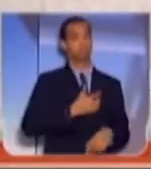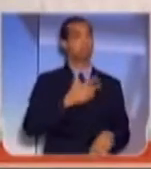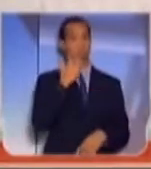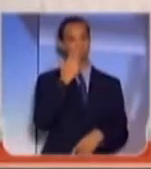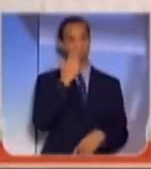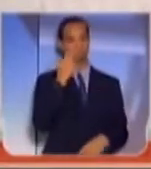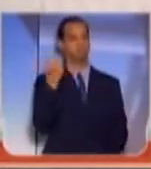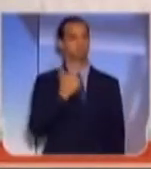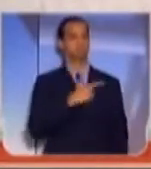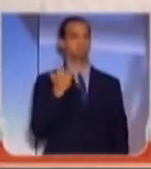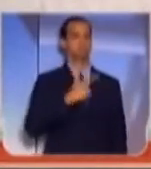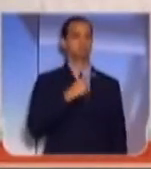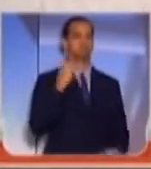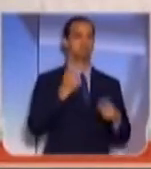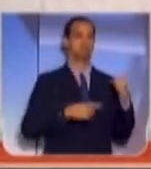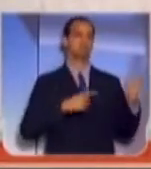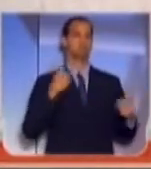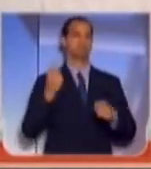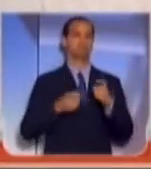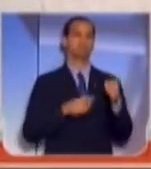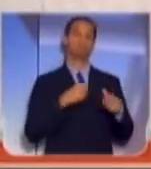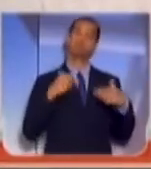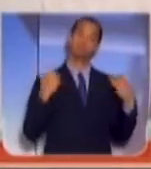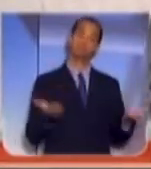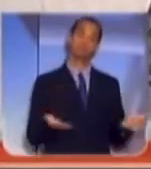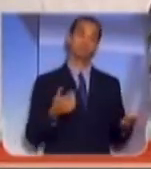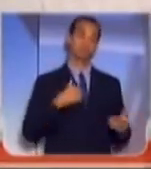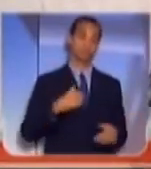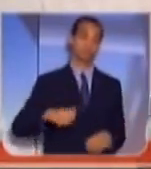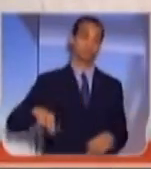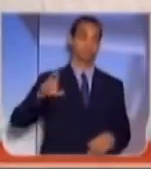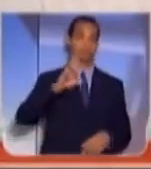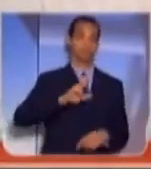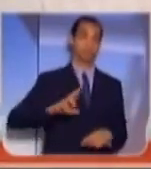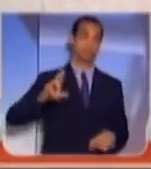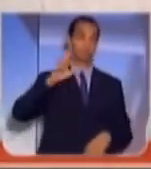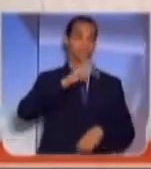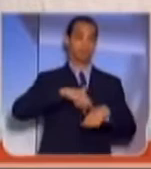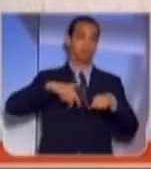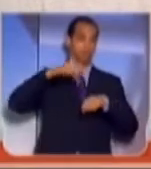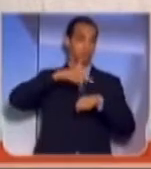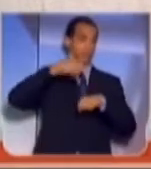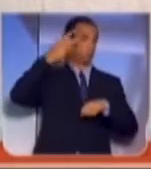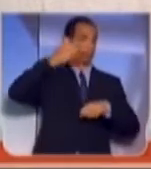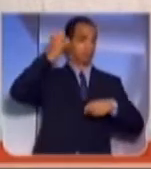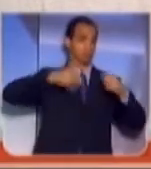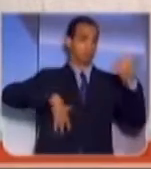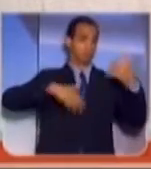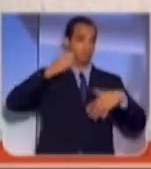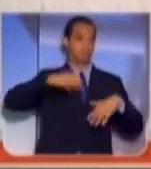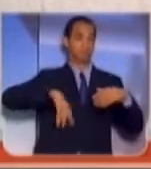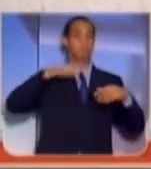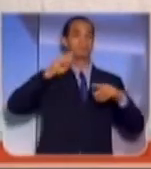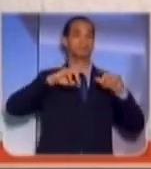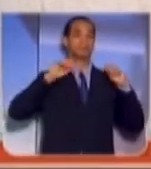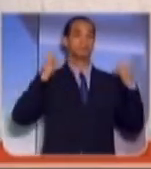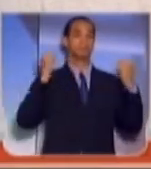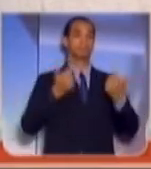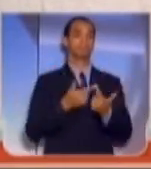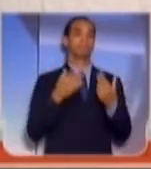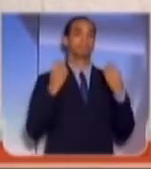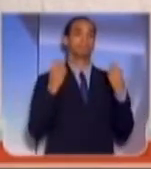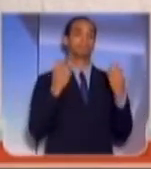e parece que não tem tanto interesse assim então uso utilizo aqui novamente a tribuna da Assembleia Legislativa